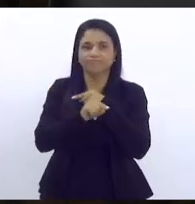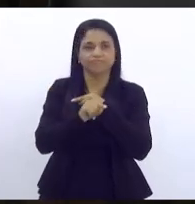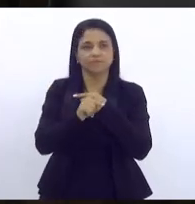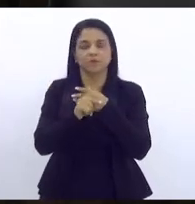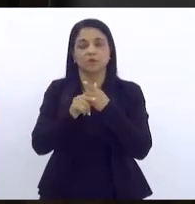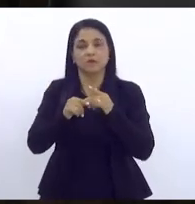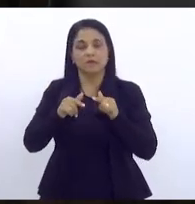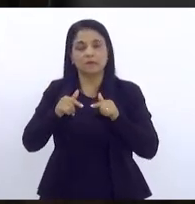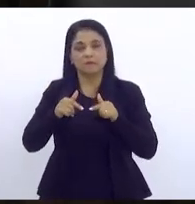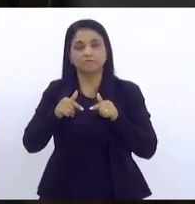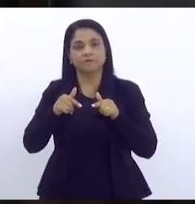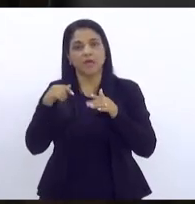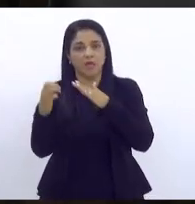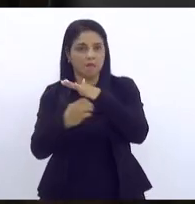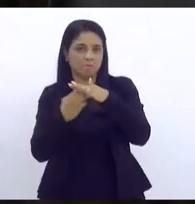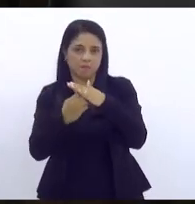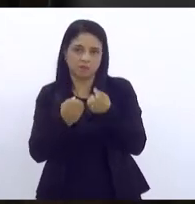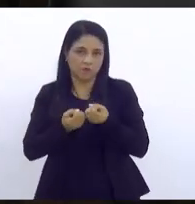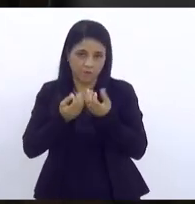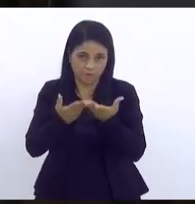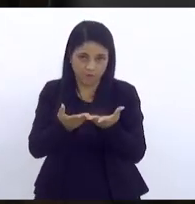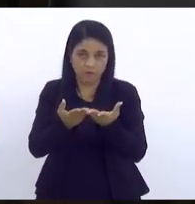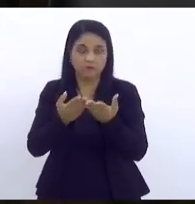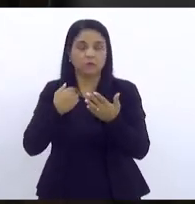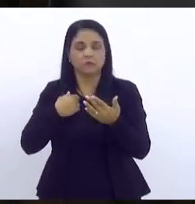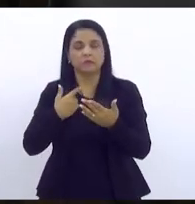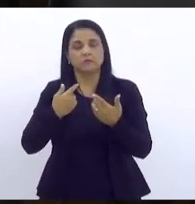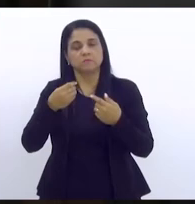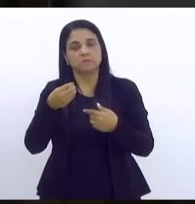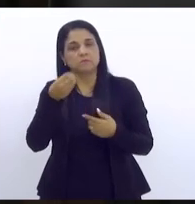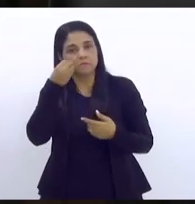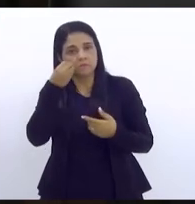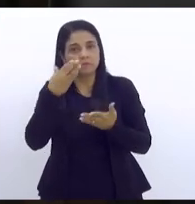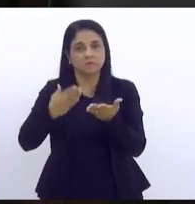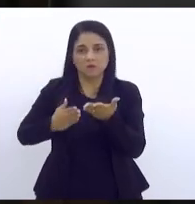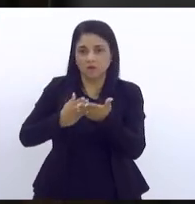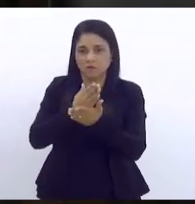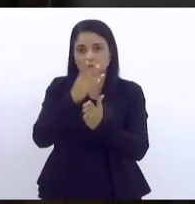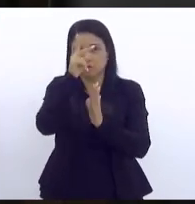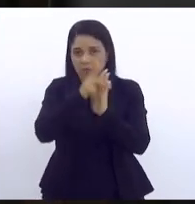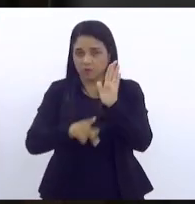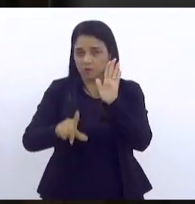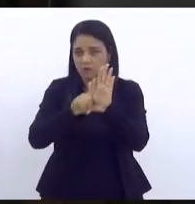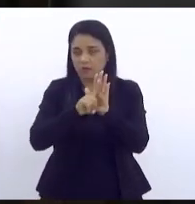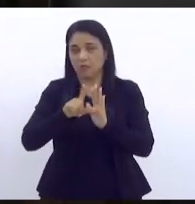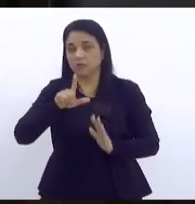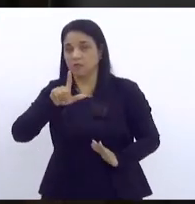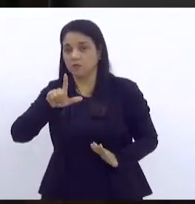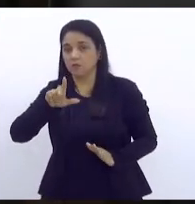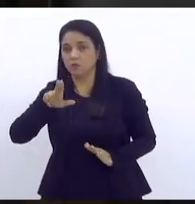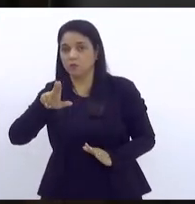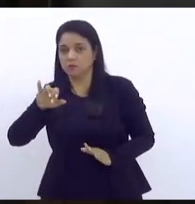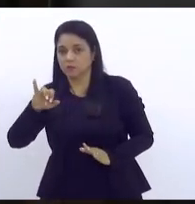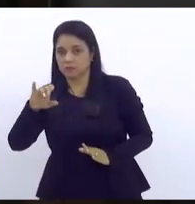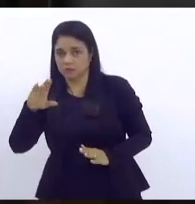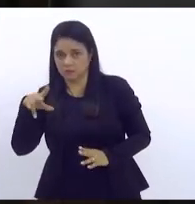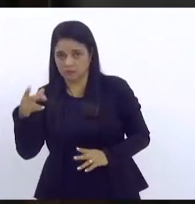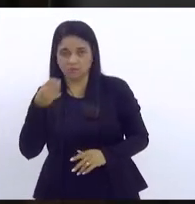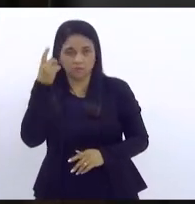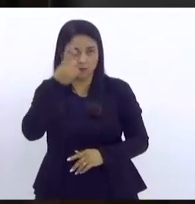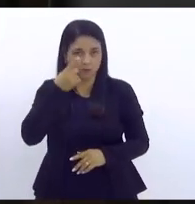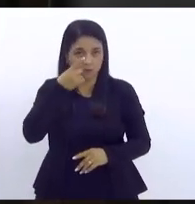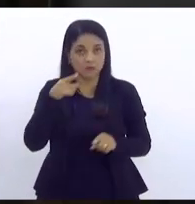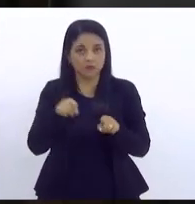hoje pela empresa então a gente pretende aprovar essa projeto de lei da deputada Lucinha aqui na casa bem como entender que